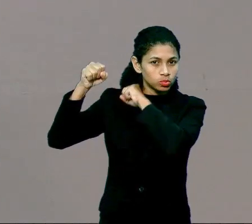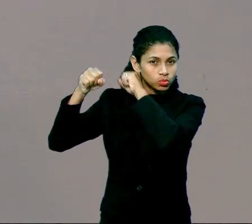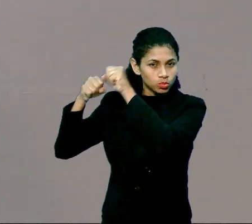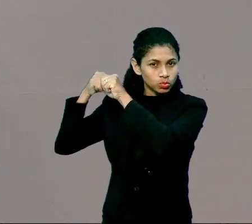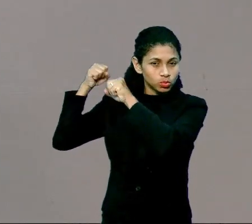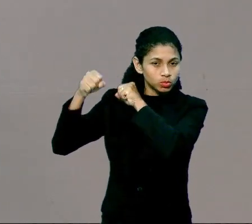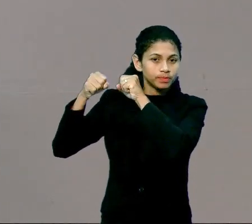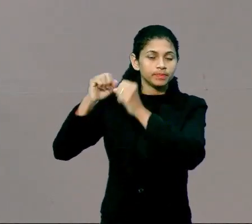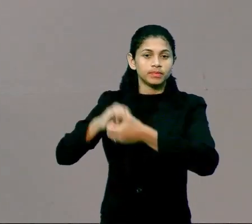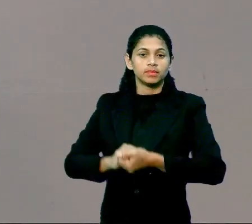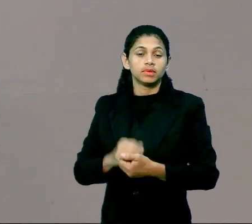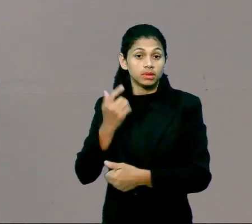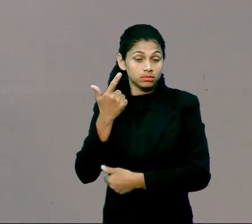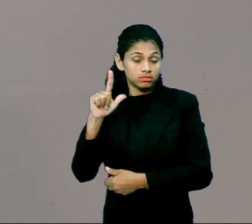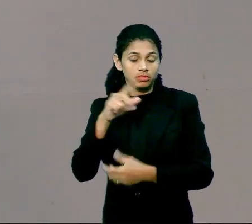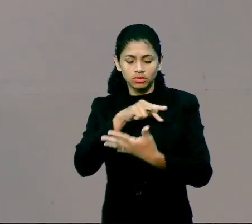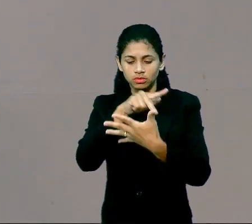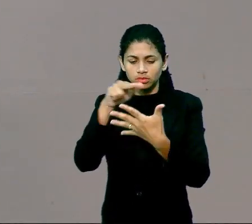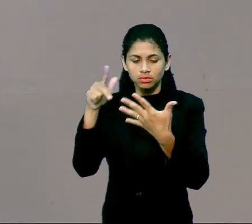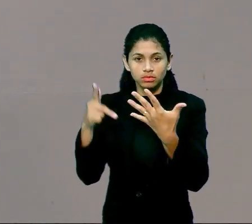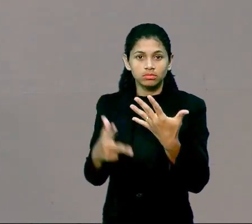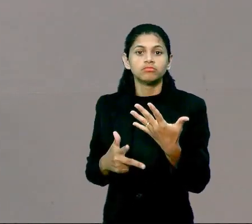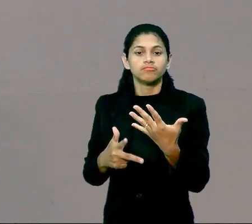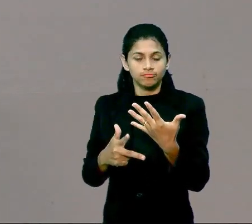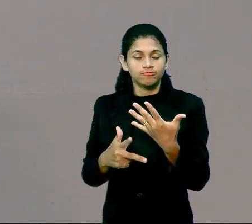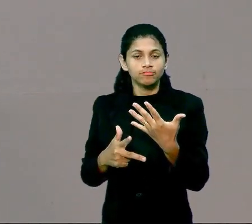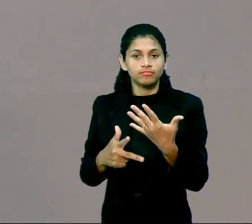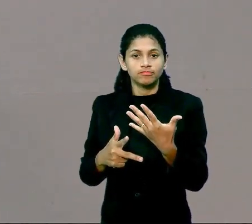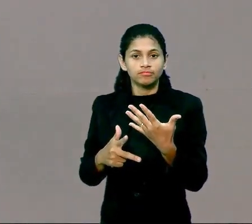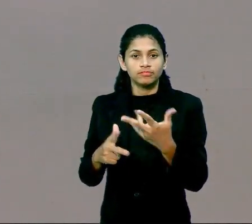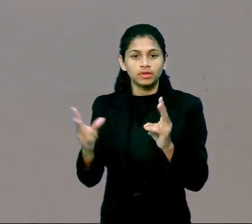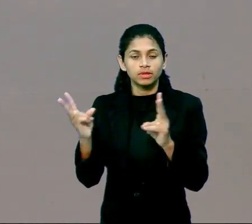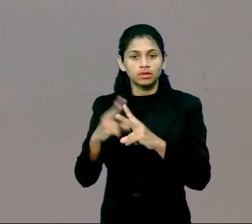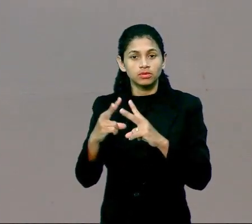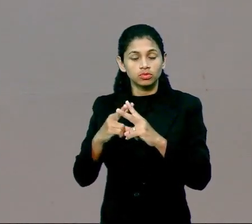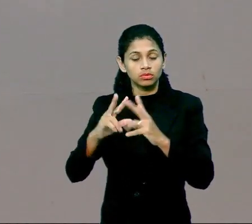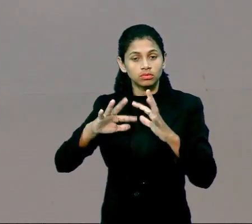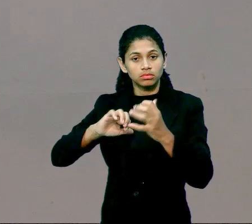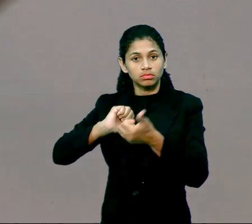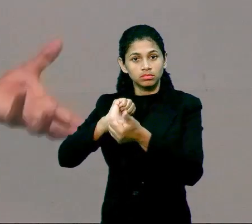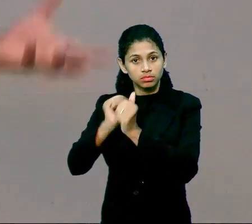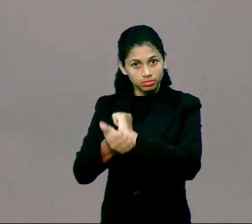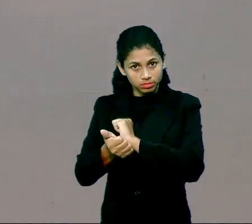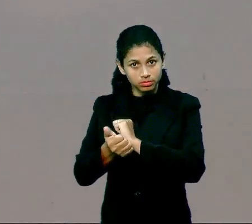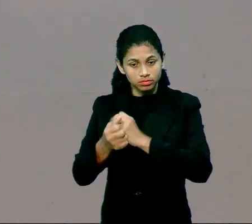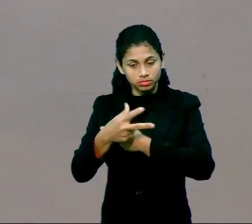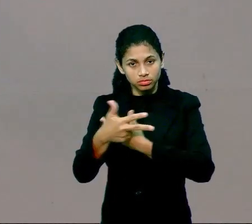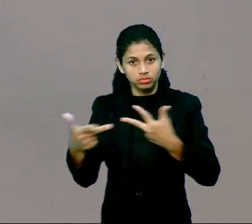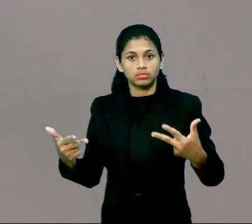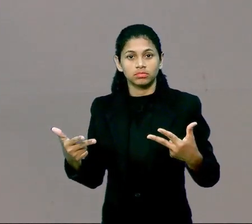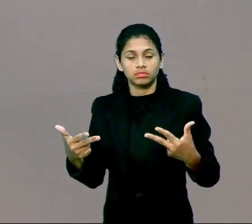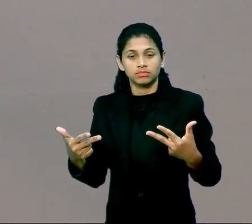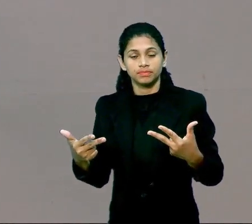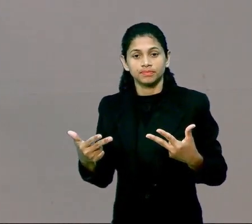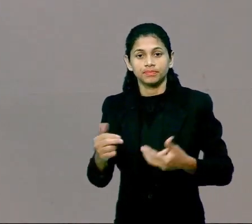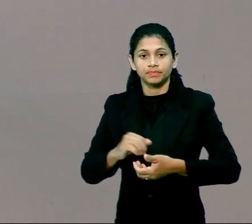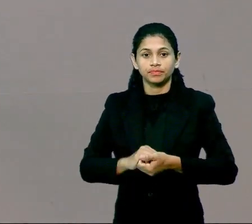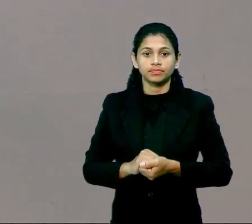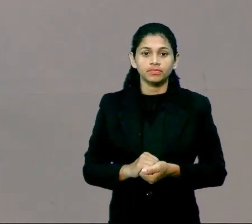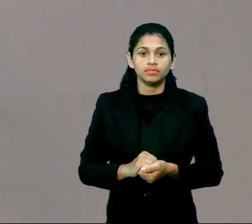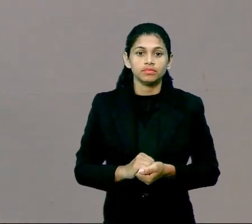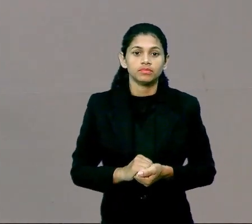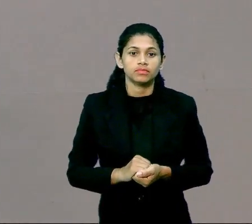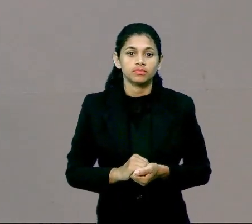uma correlação, temos o Cobra Kai agora que faz essa reinserção de uma cultura oriental, já que mais difundida